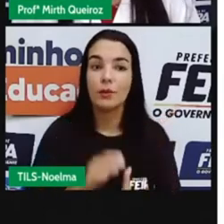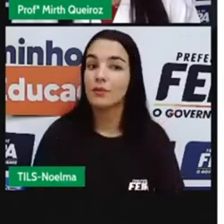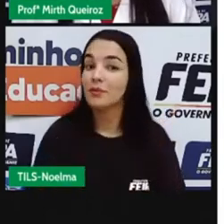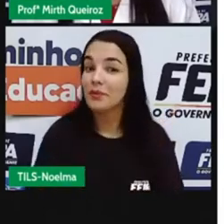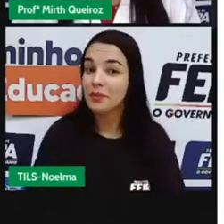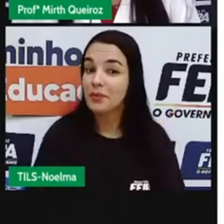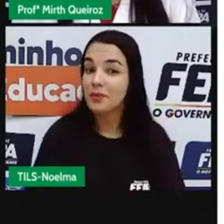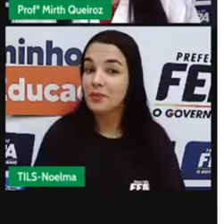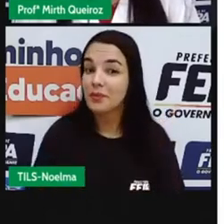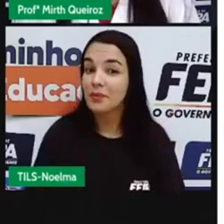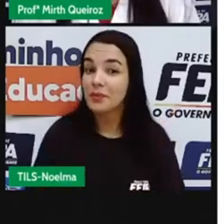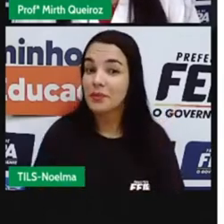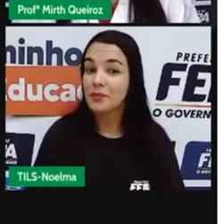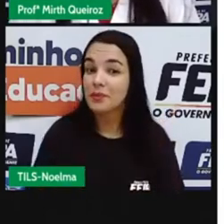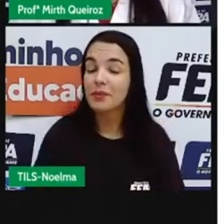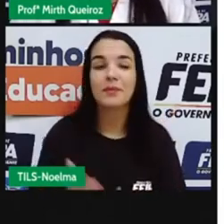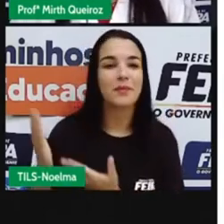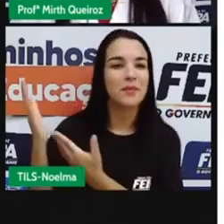Beberam?